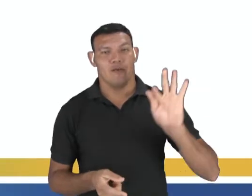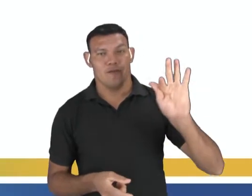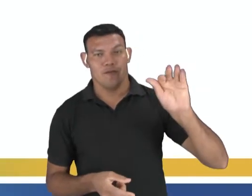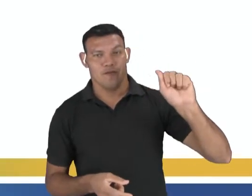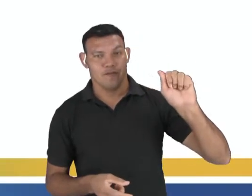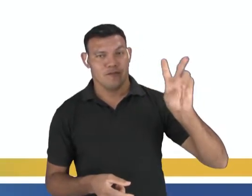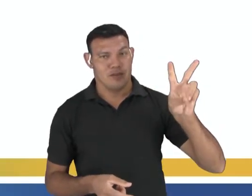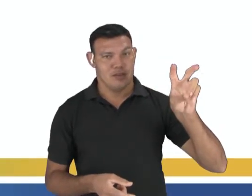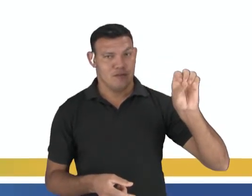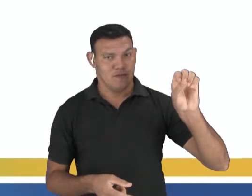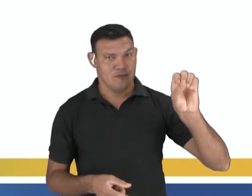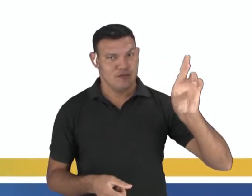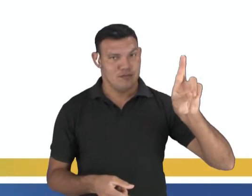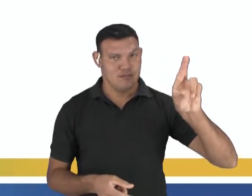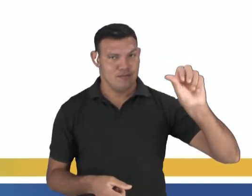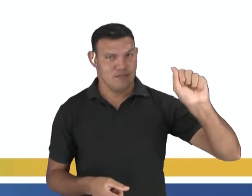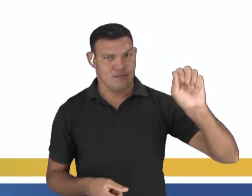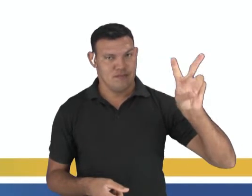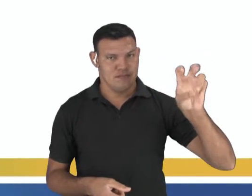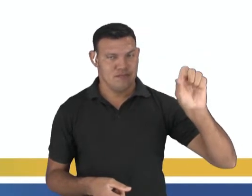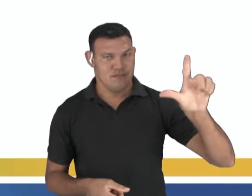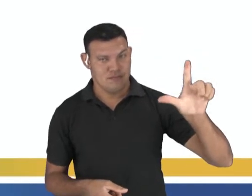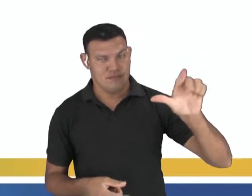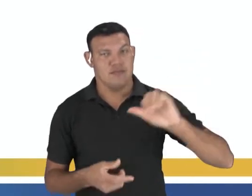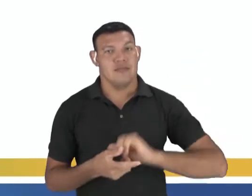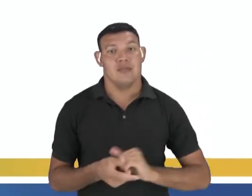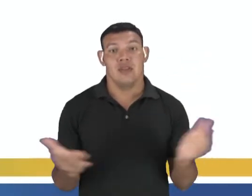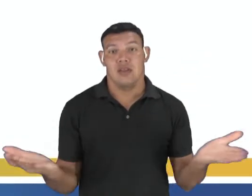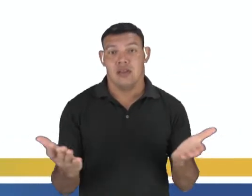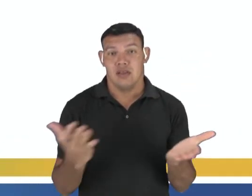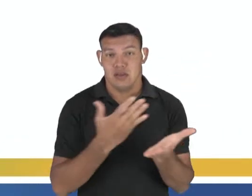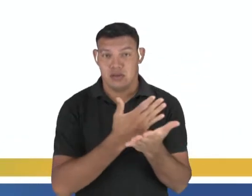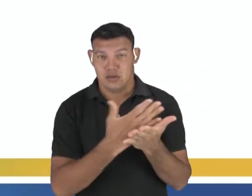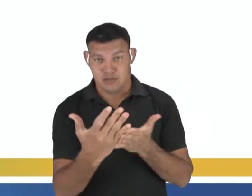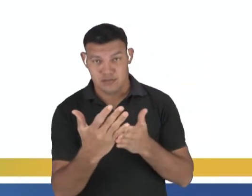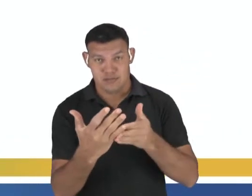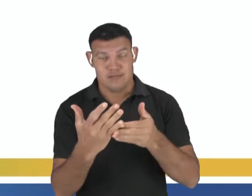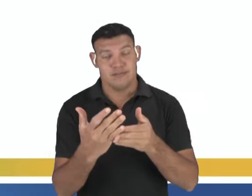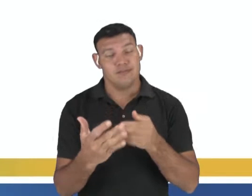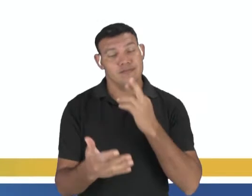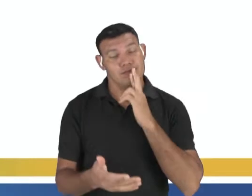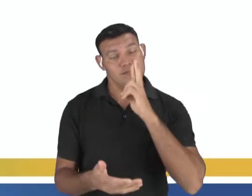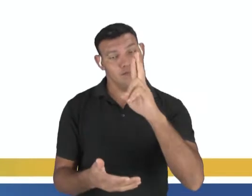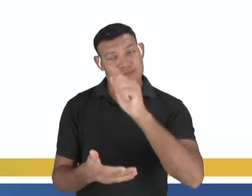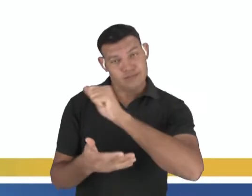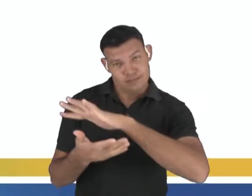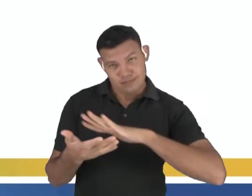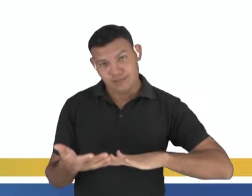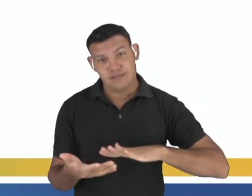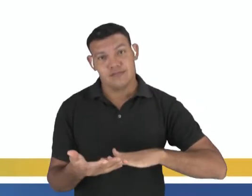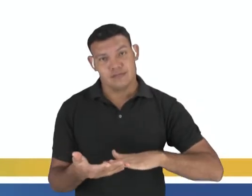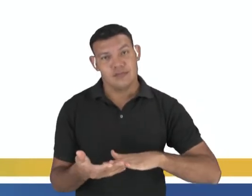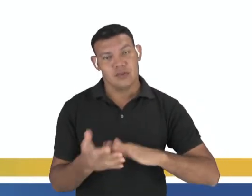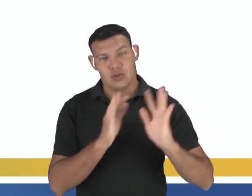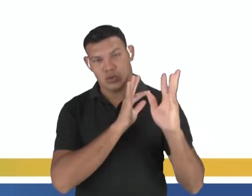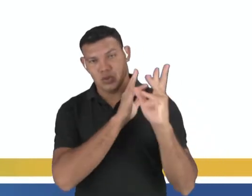resultado, certinho? Então, vamos agora iniciar a resolução dos exercícios para você retomar esse